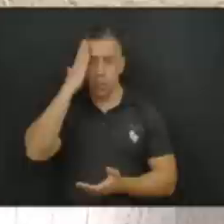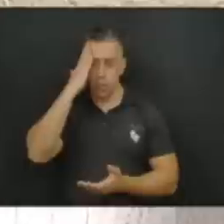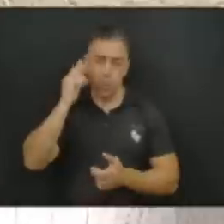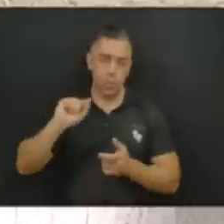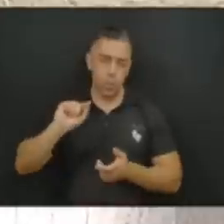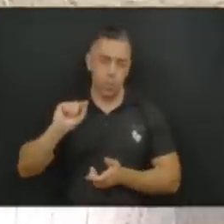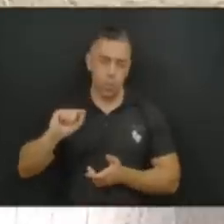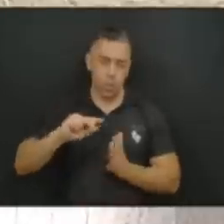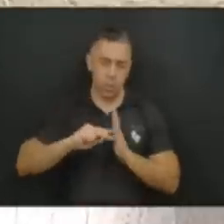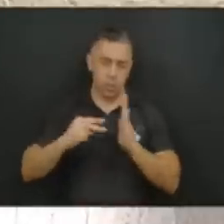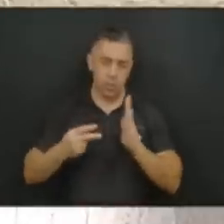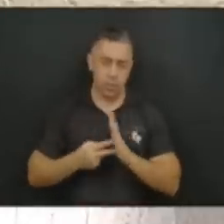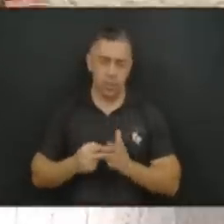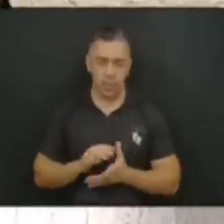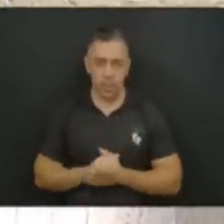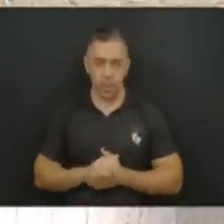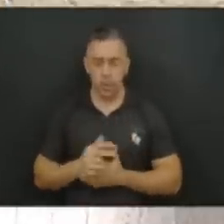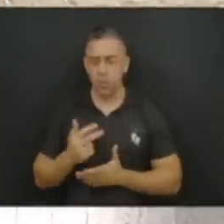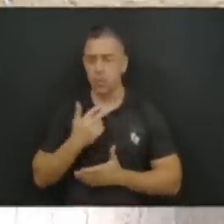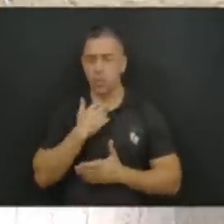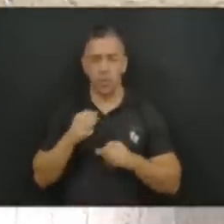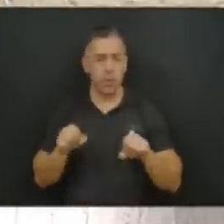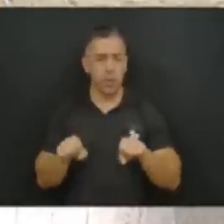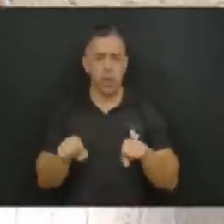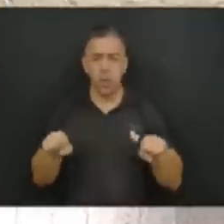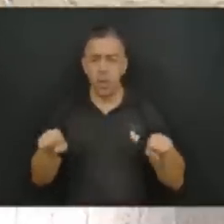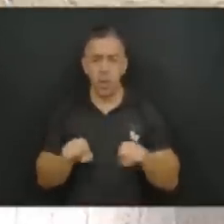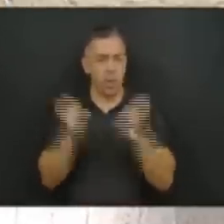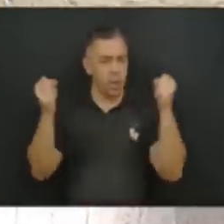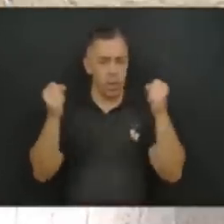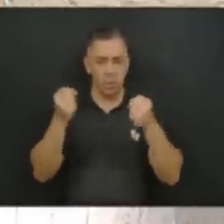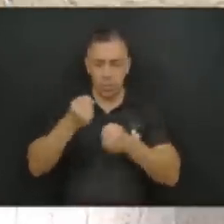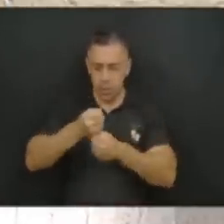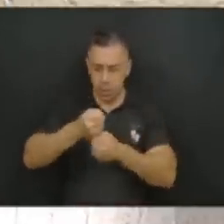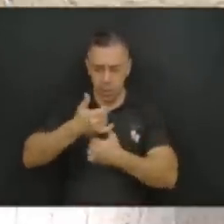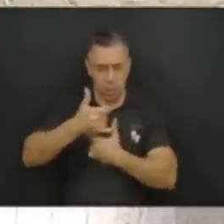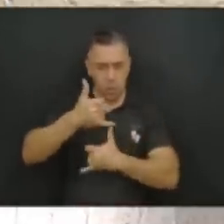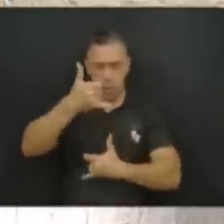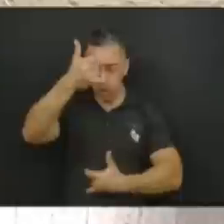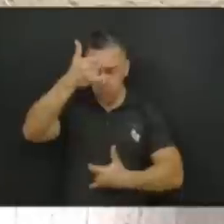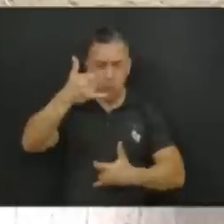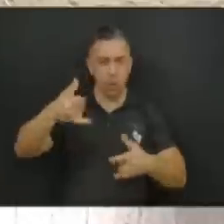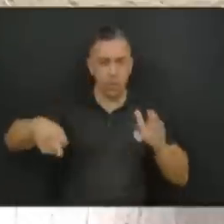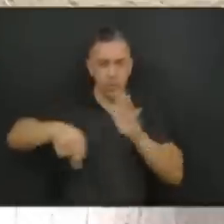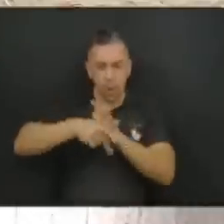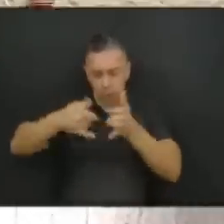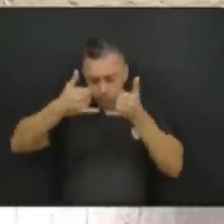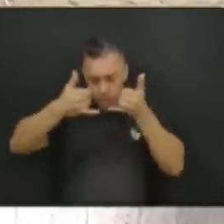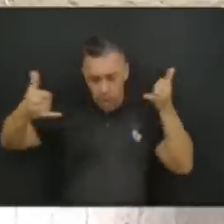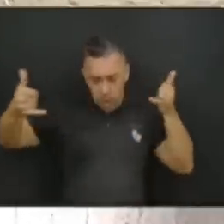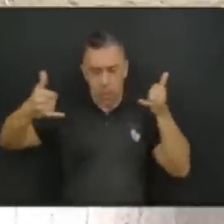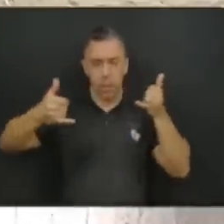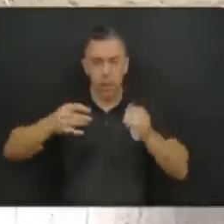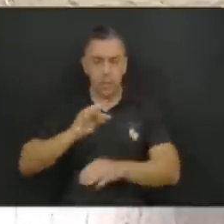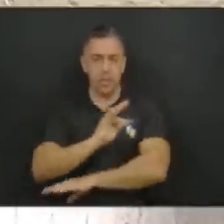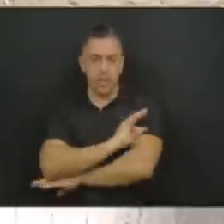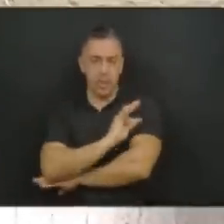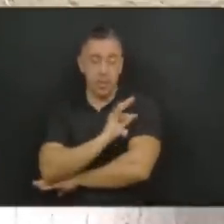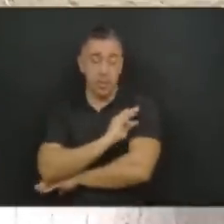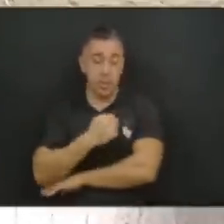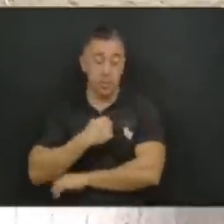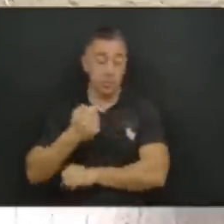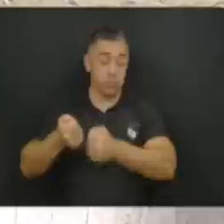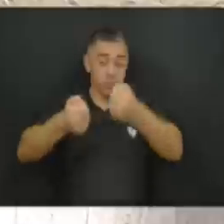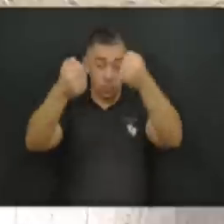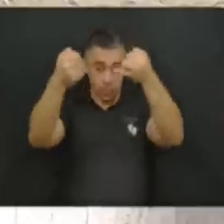estamos falando seus nós podemos quebrar a espinha dorsal da nossa corporação é Tecnicamente eu lhe